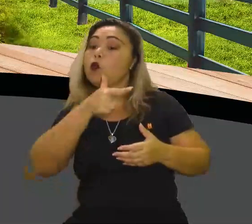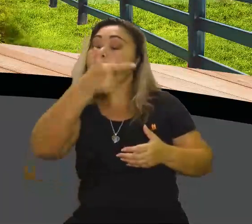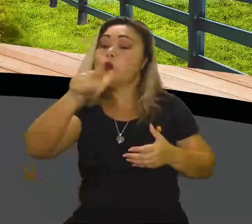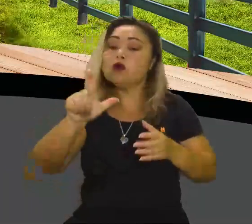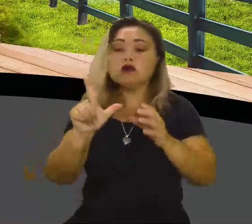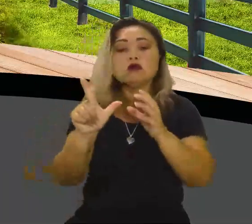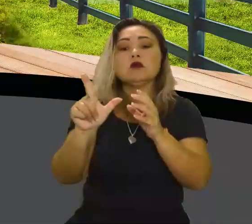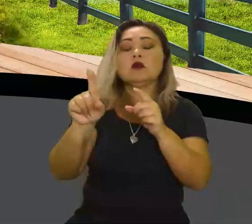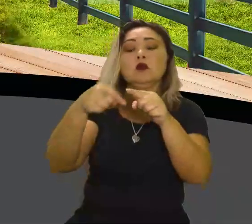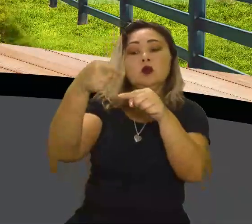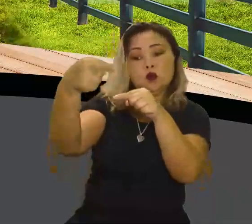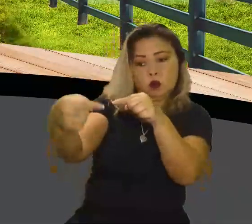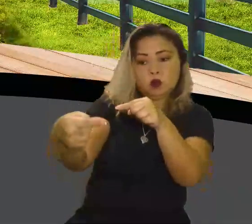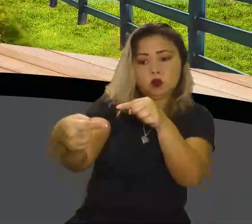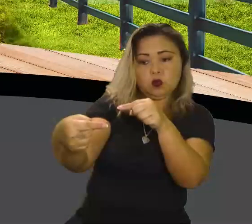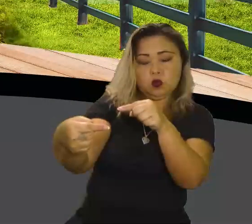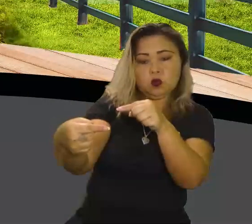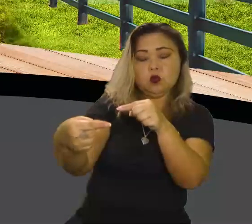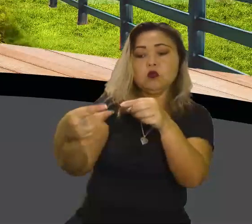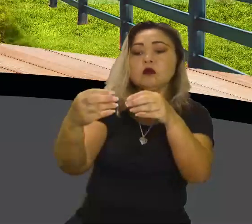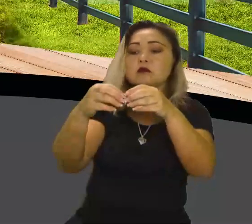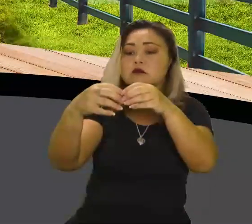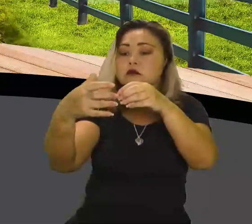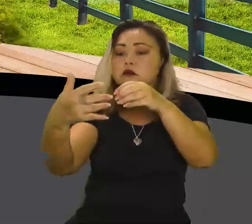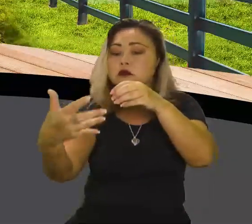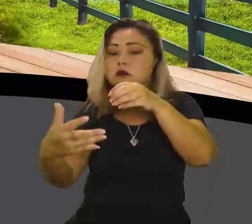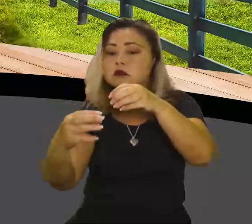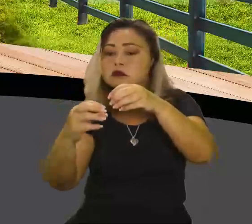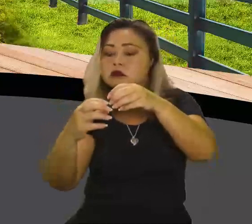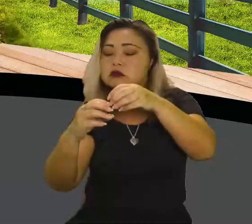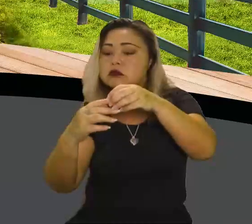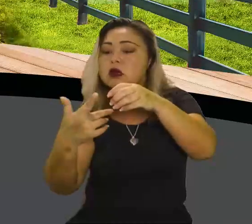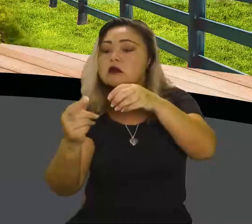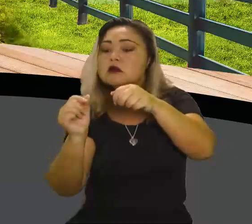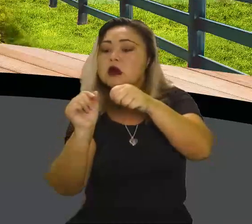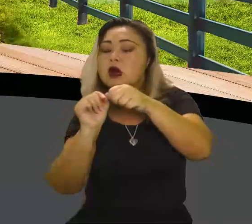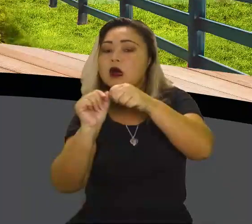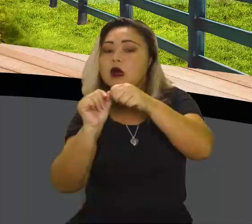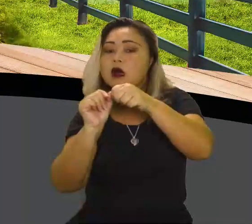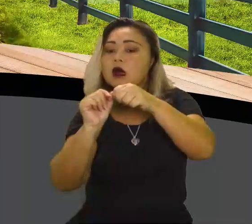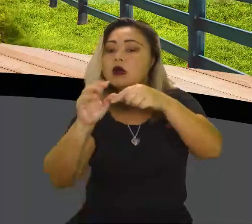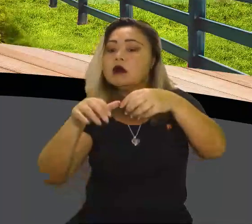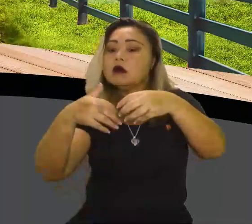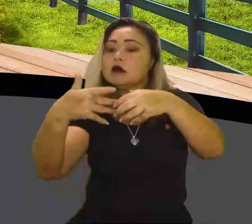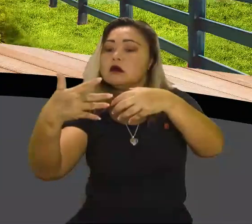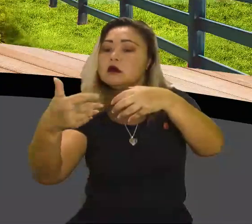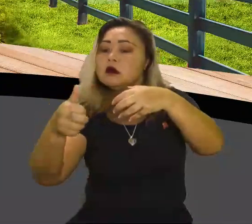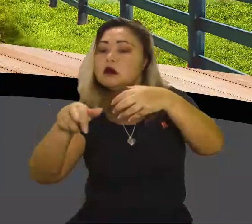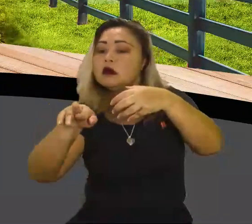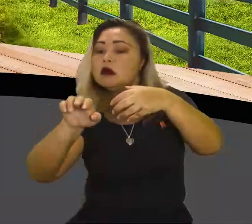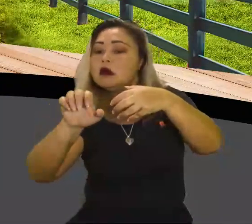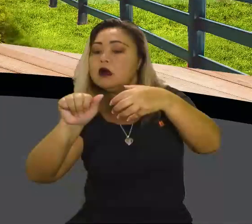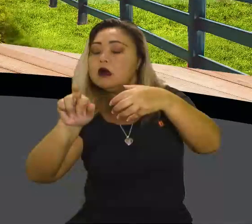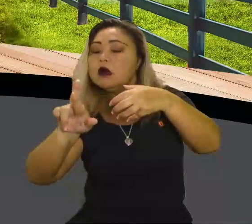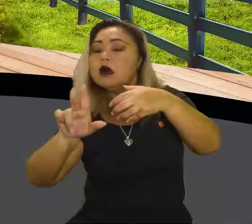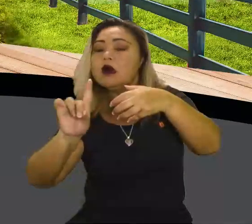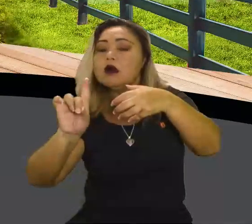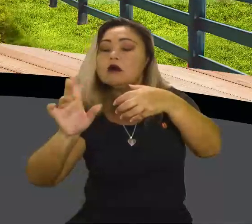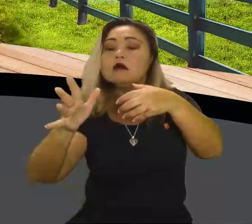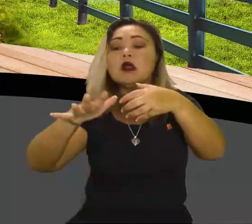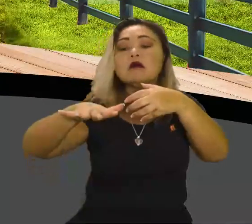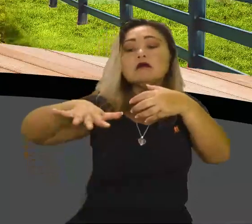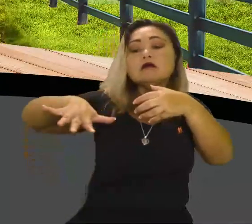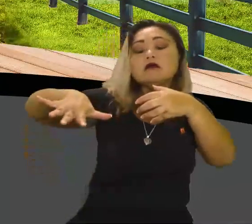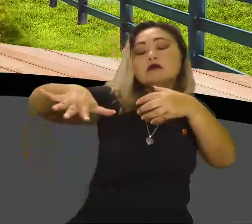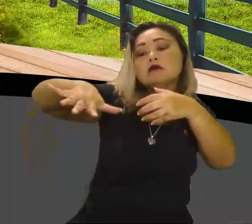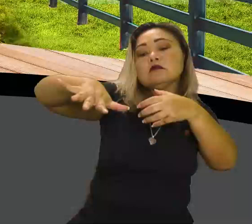do ninho, dos ovos. Ela quer fazer o processo de aerar os ovos. Elas ficam